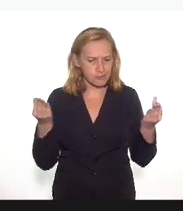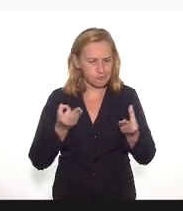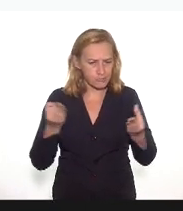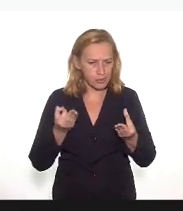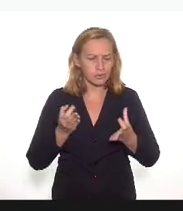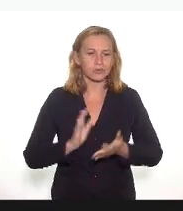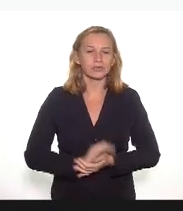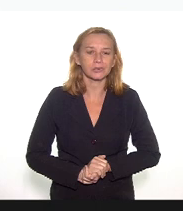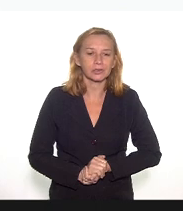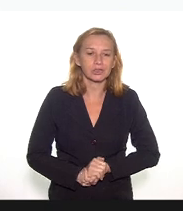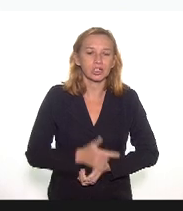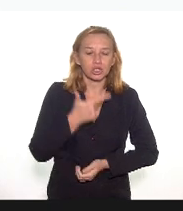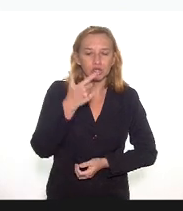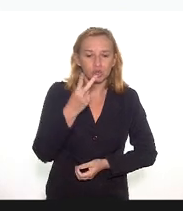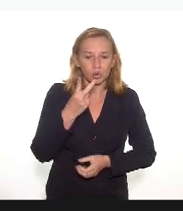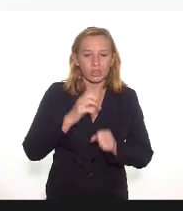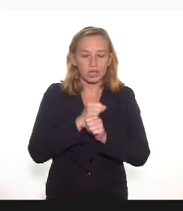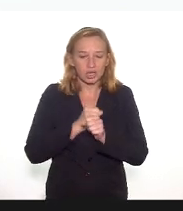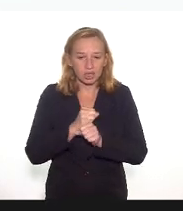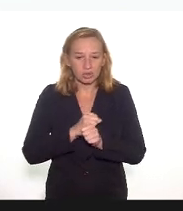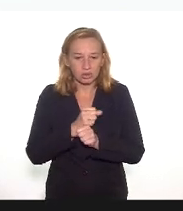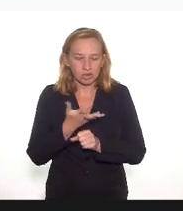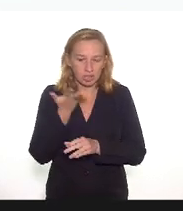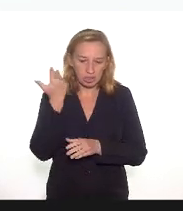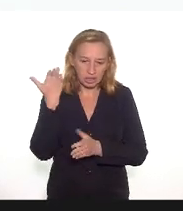isso há 2 anos atrás